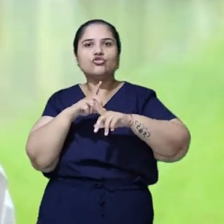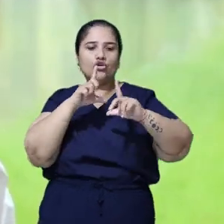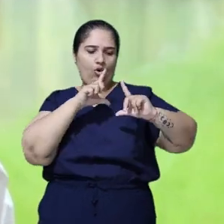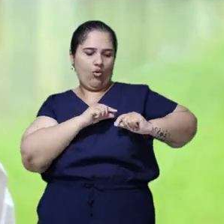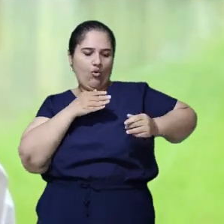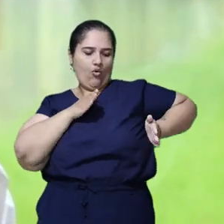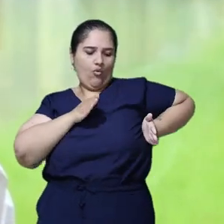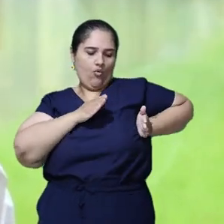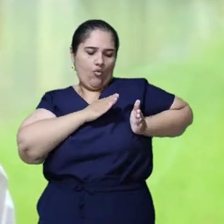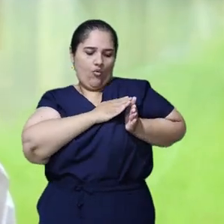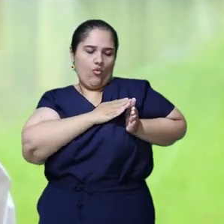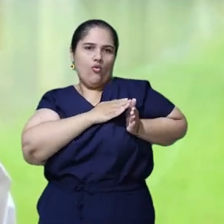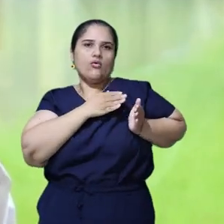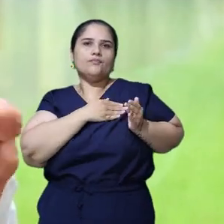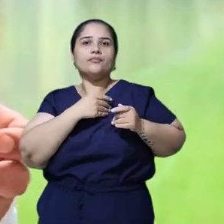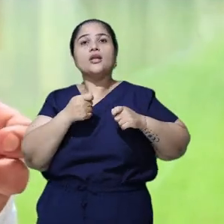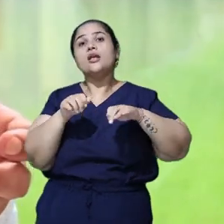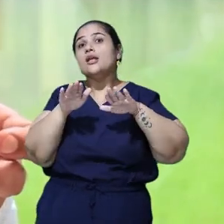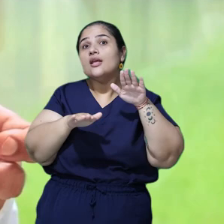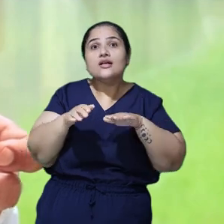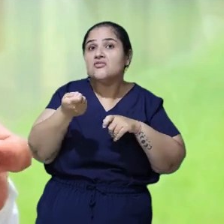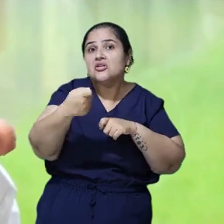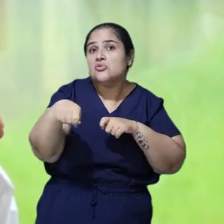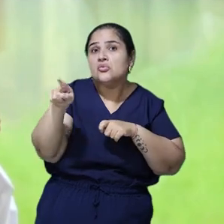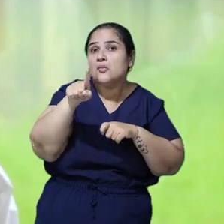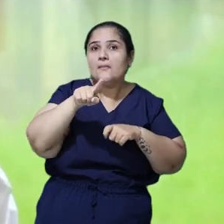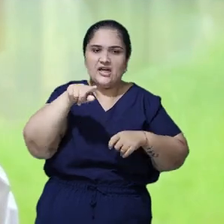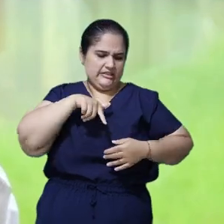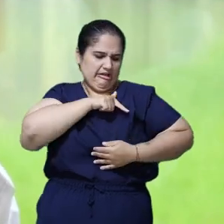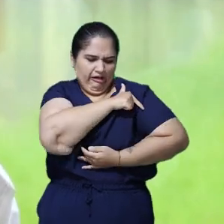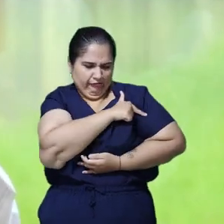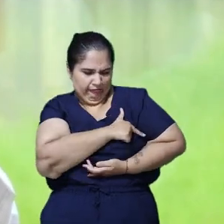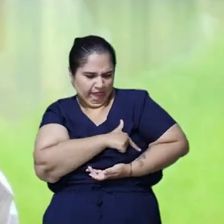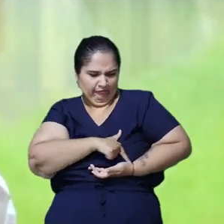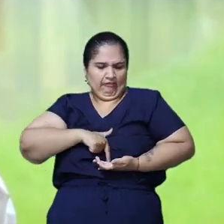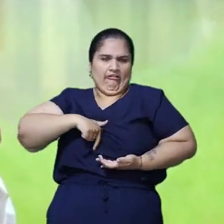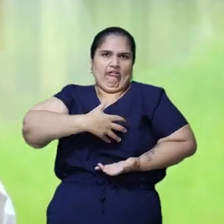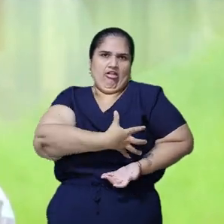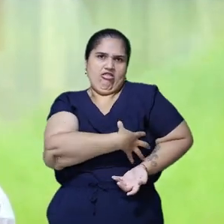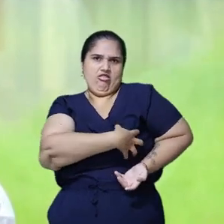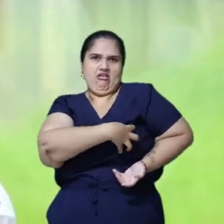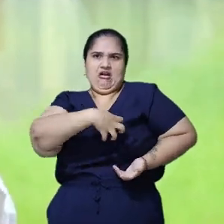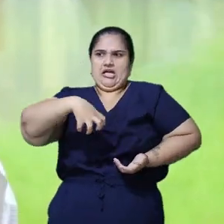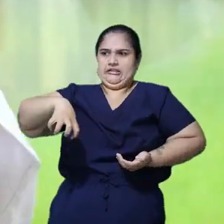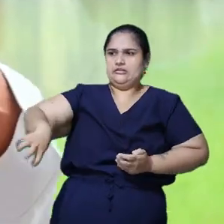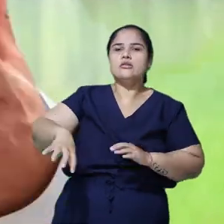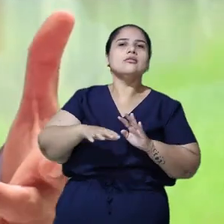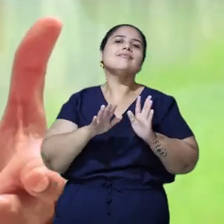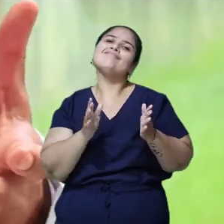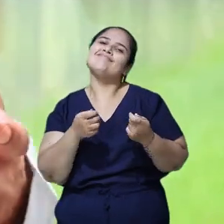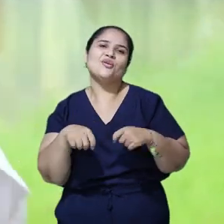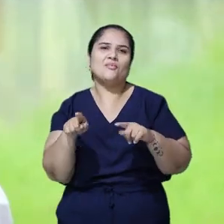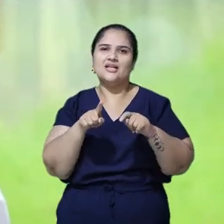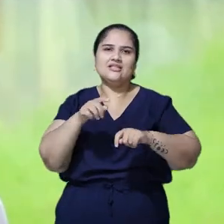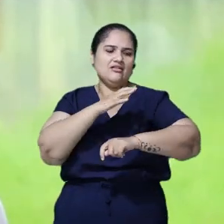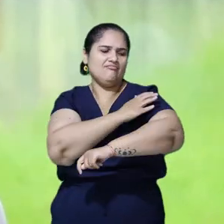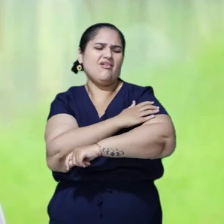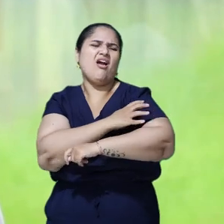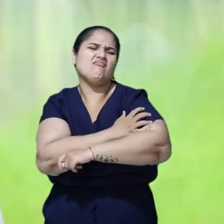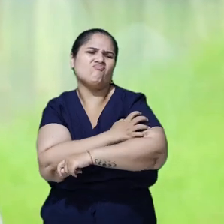mama e sem necessidade, por exemplo, de esvaziamento axilar, que gera muita morbidade, braço inchado,